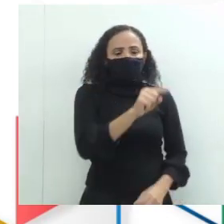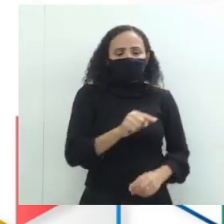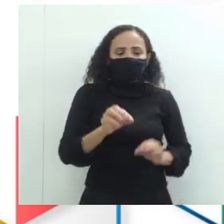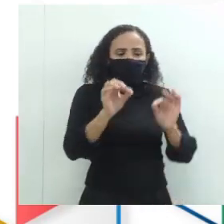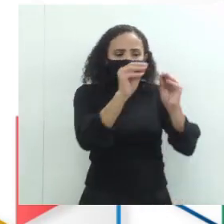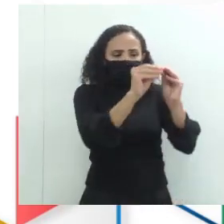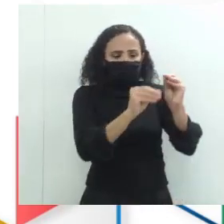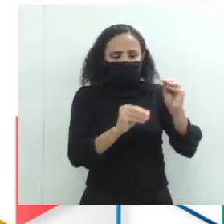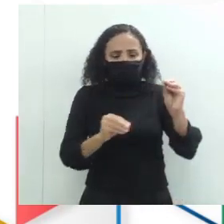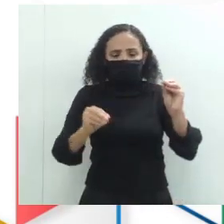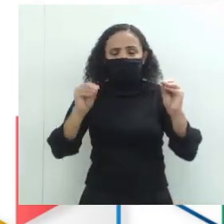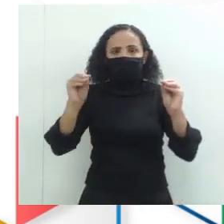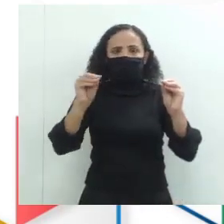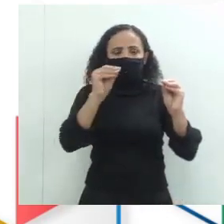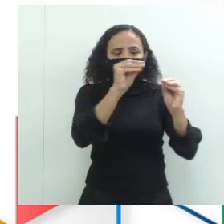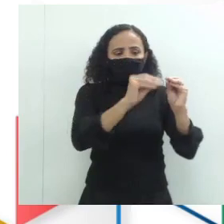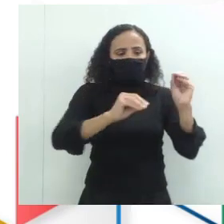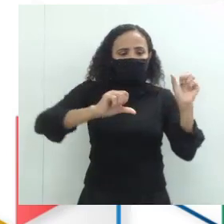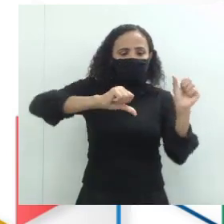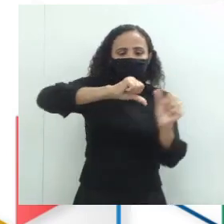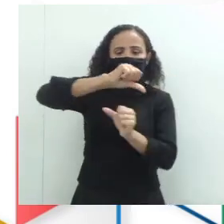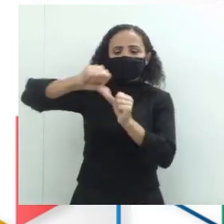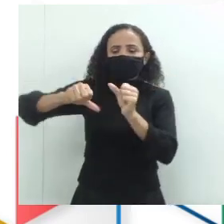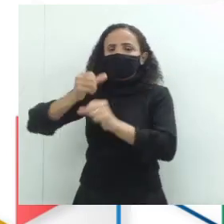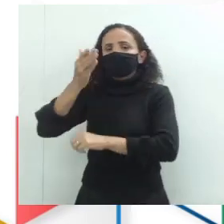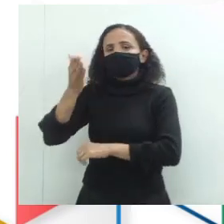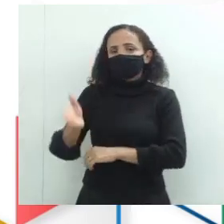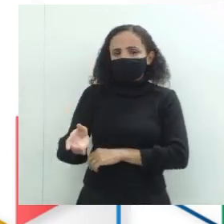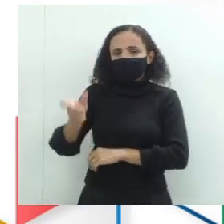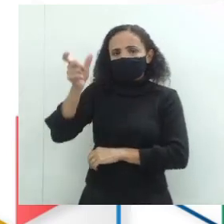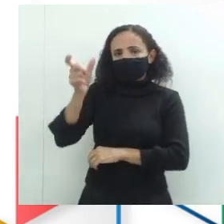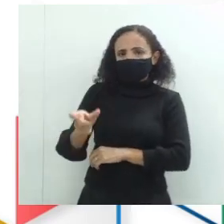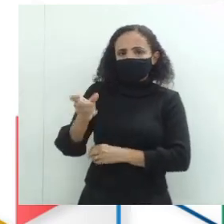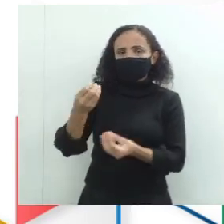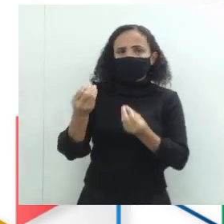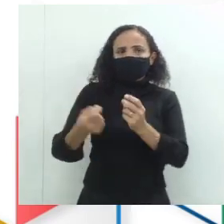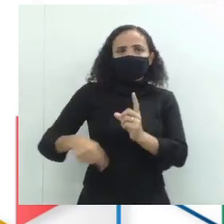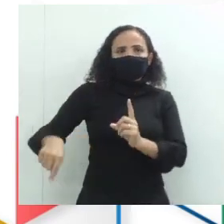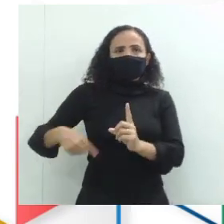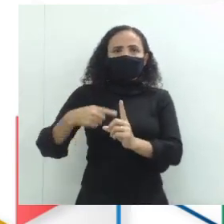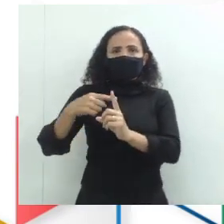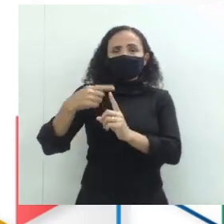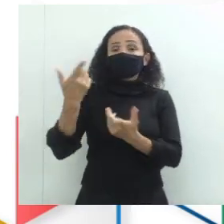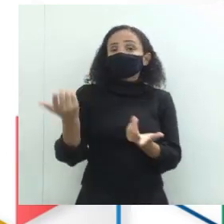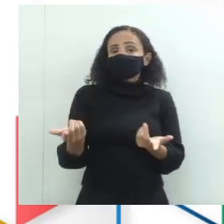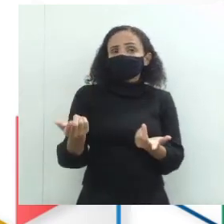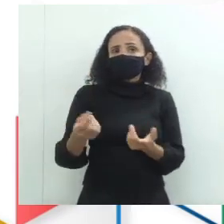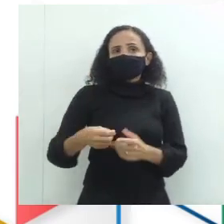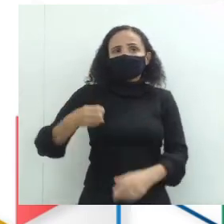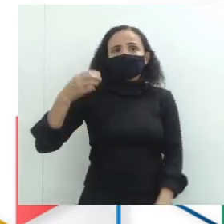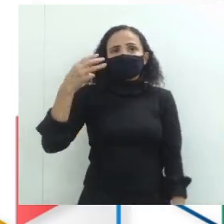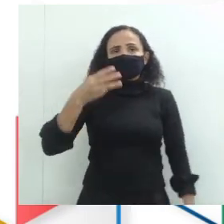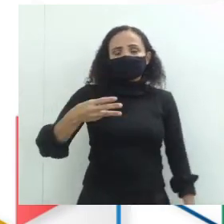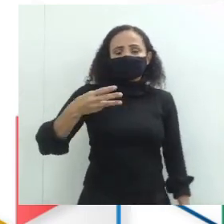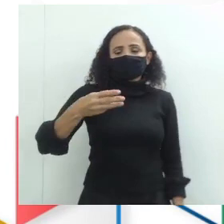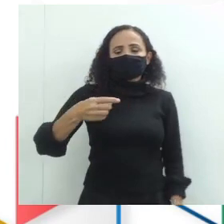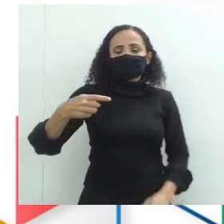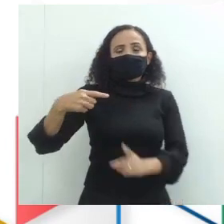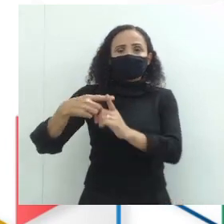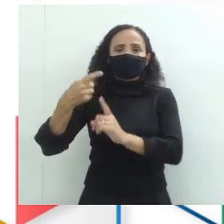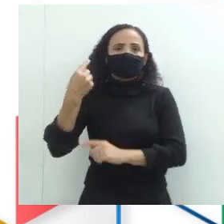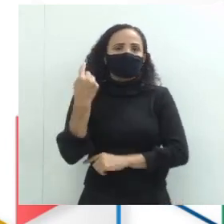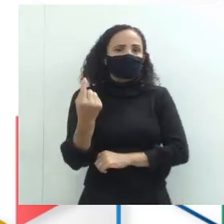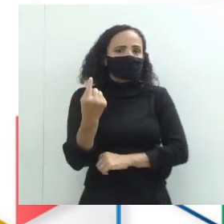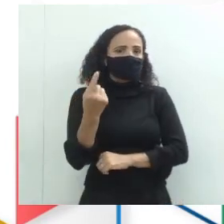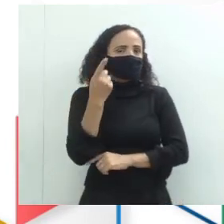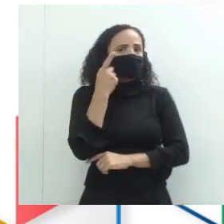o outro membro, ele vai mudar de sinal. Sempre vai mudar de sinal, vai ficar mais 1. E aí eu vou ter menos 3 mais 1. Preste